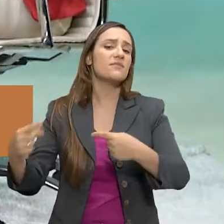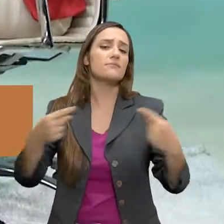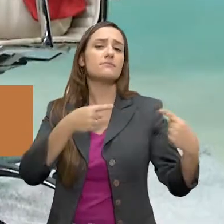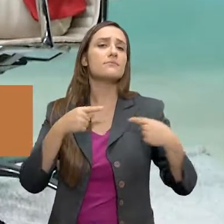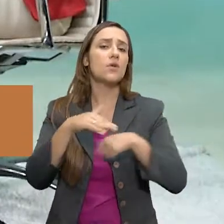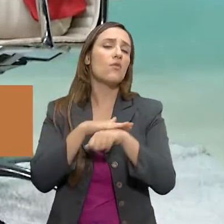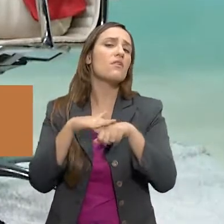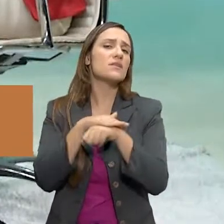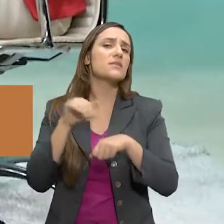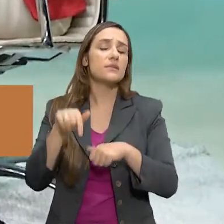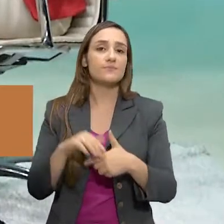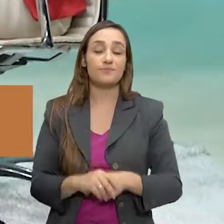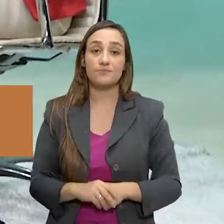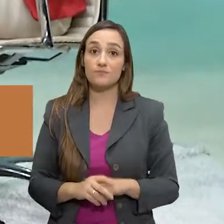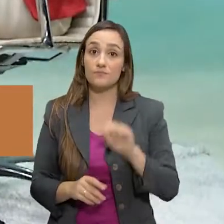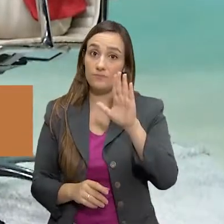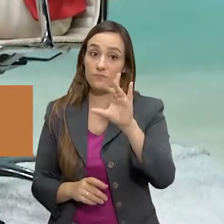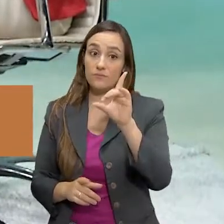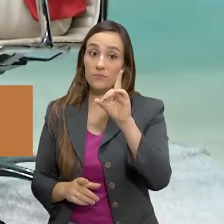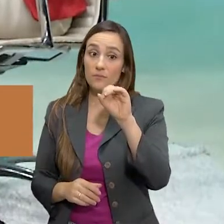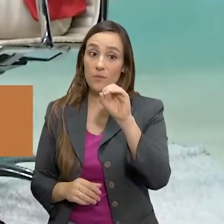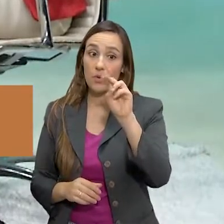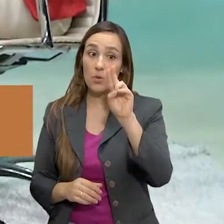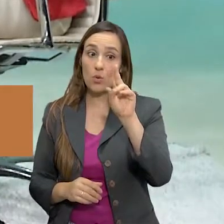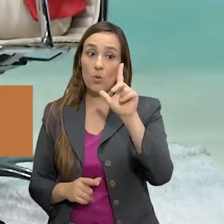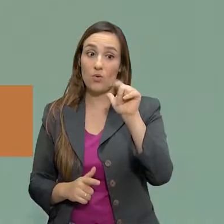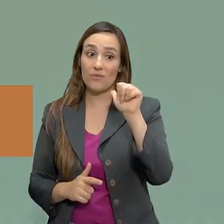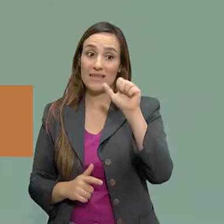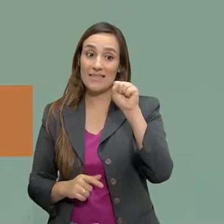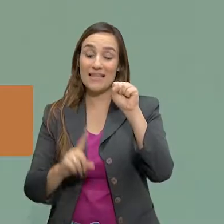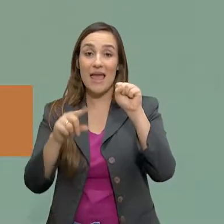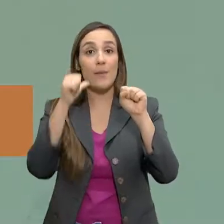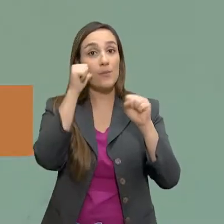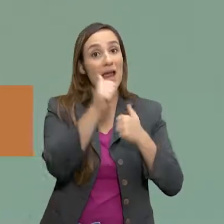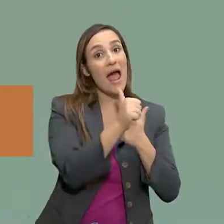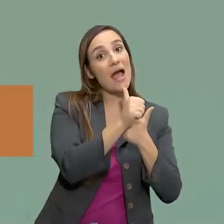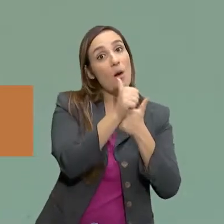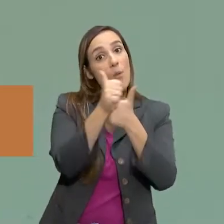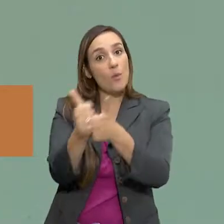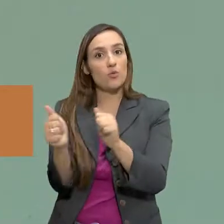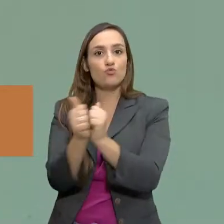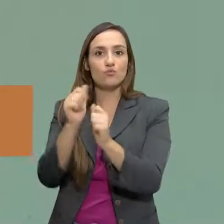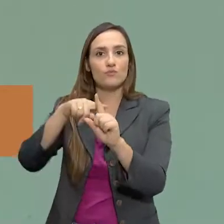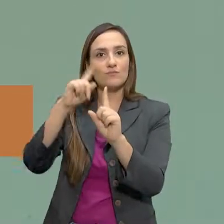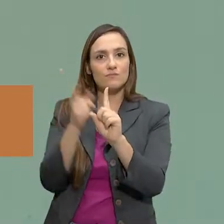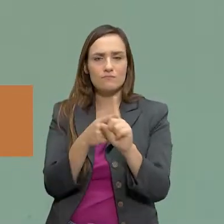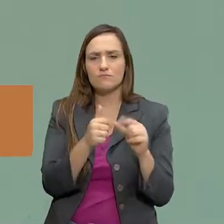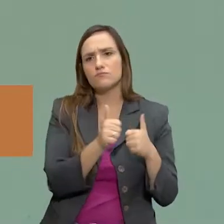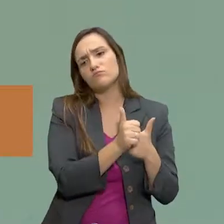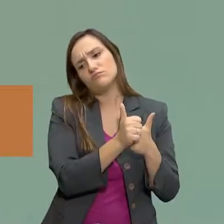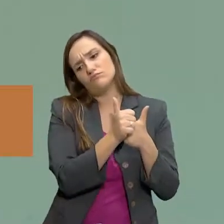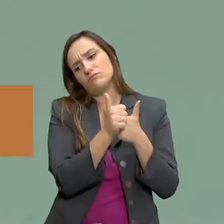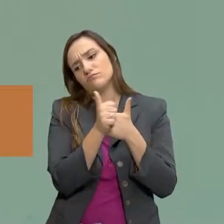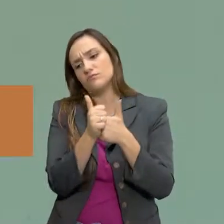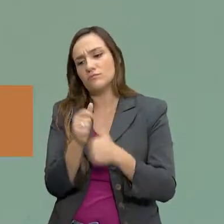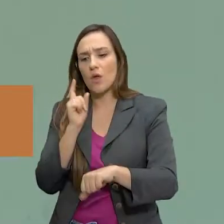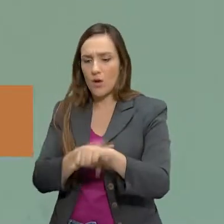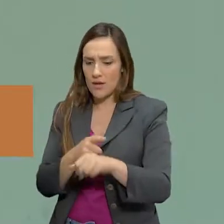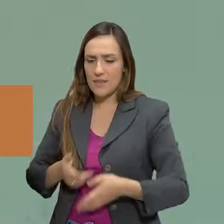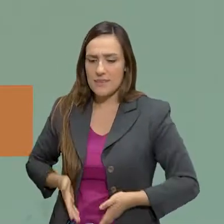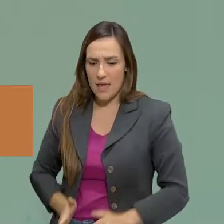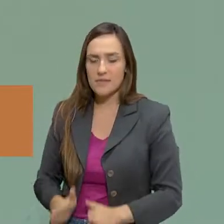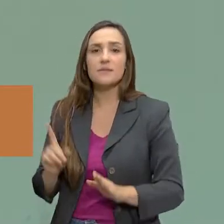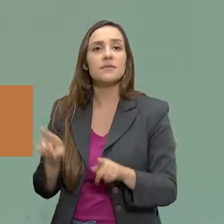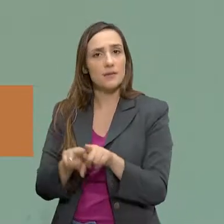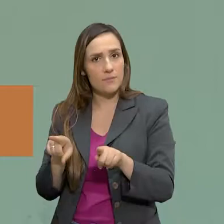de doulas. Fala um pouco pra gente, o que foi desenvolvido nesse encontro? As doulas, então, são aquelas mulheres que acompanham as gestantes,